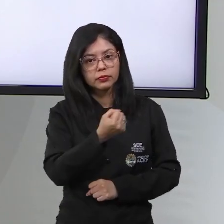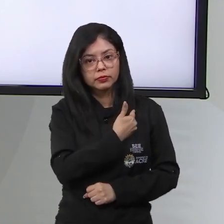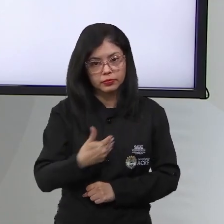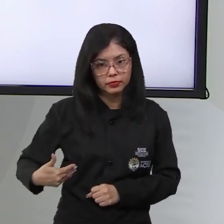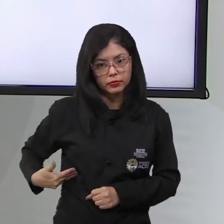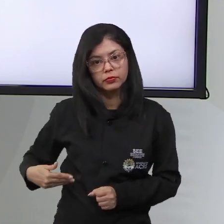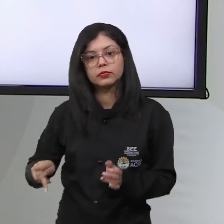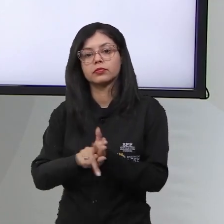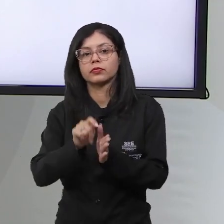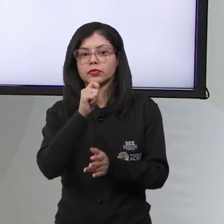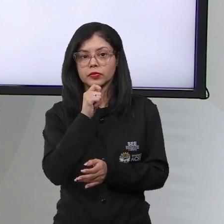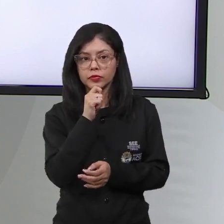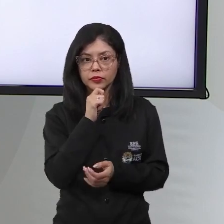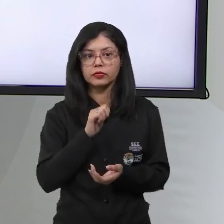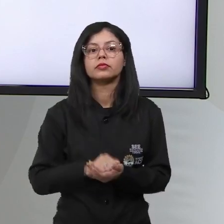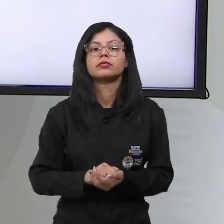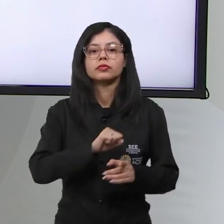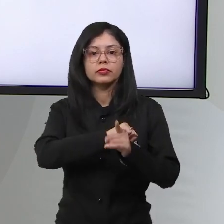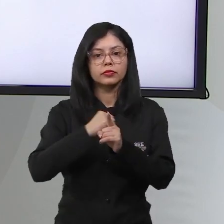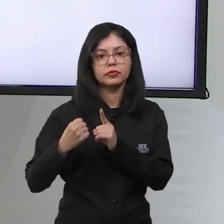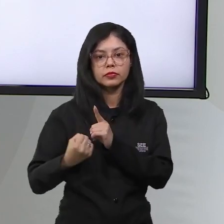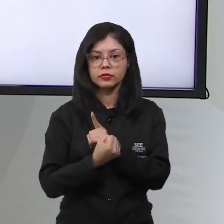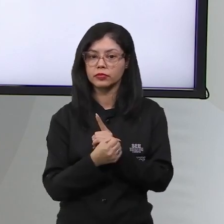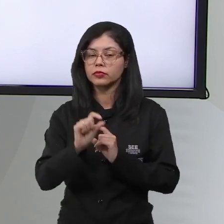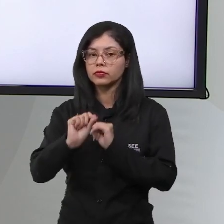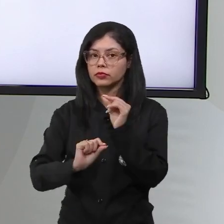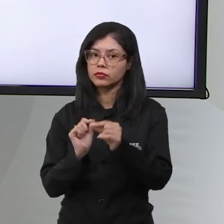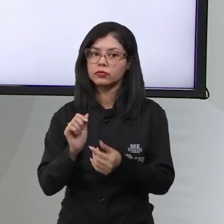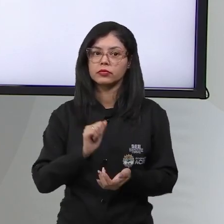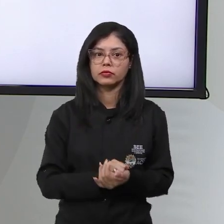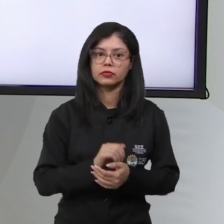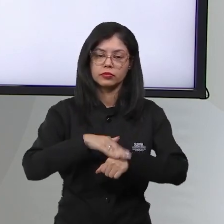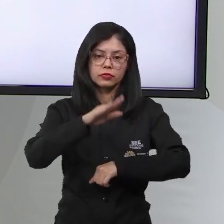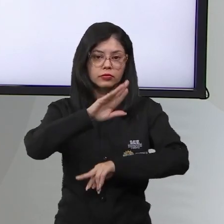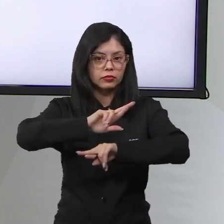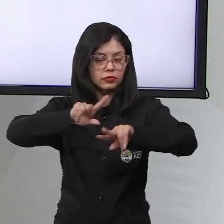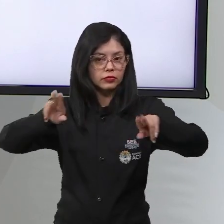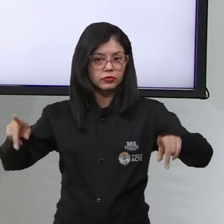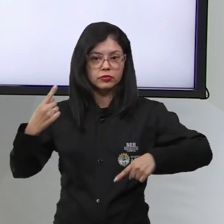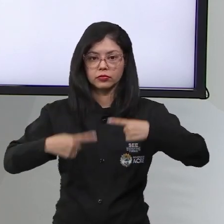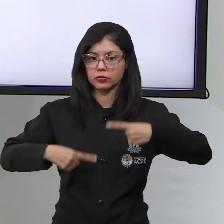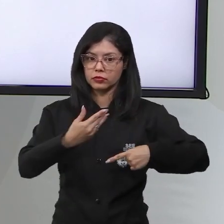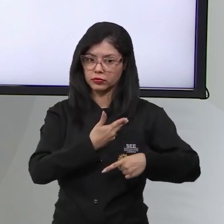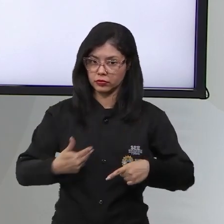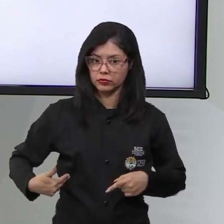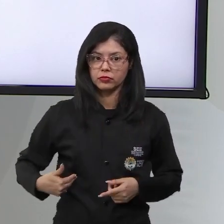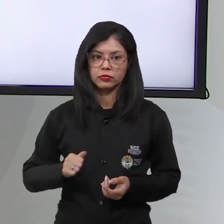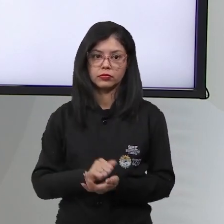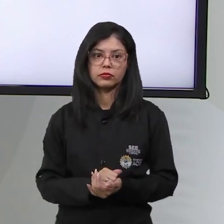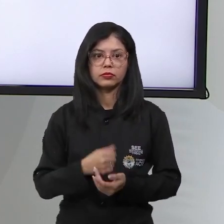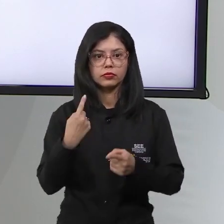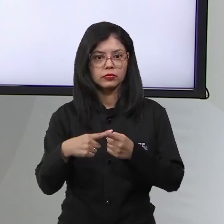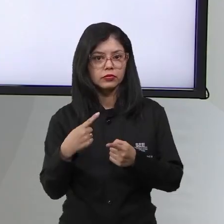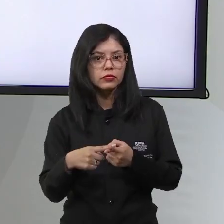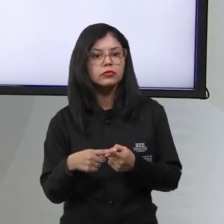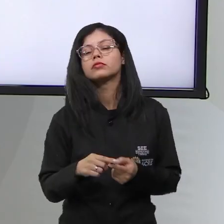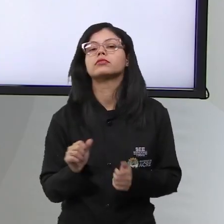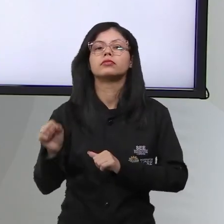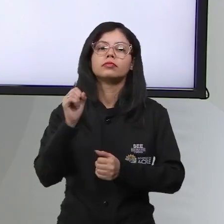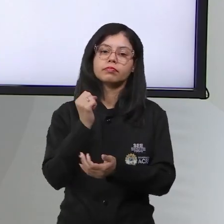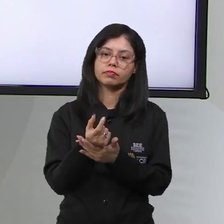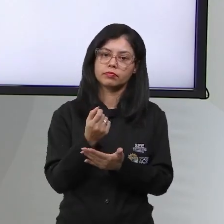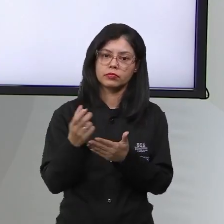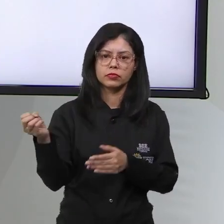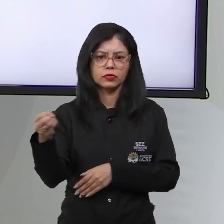público, a intervenção da sociedade nas mais diferentes políticas públicas. Por que eu vou investir